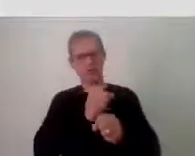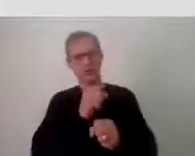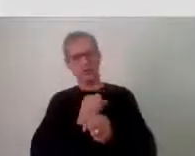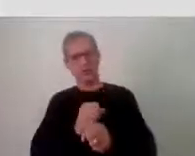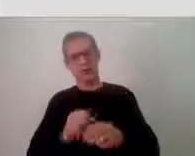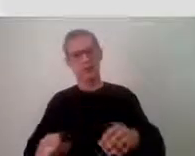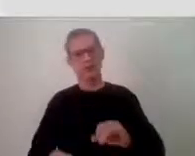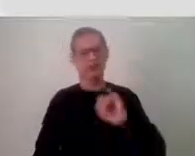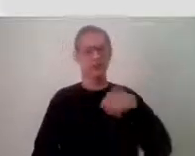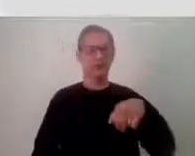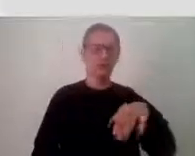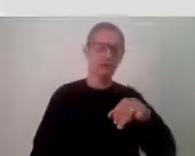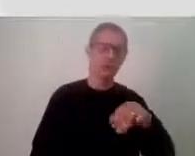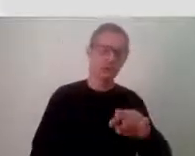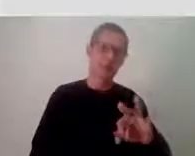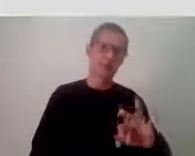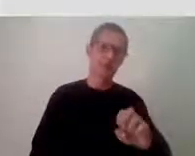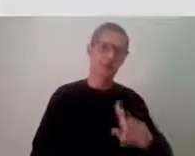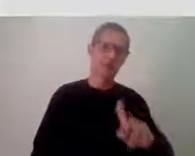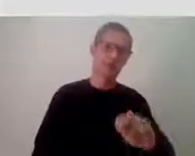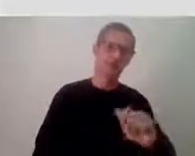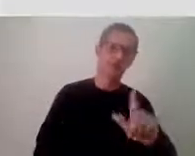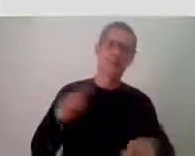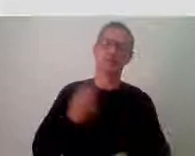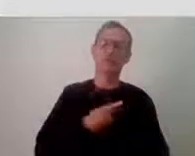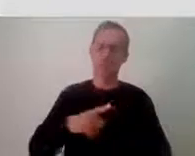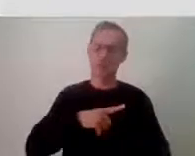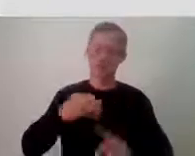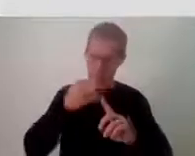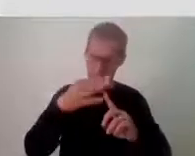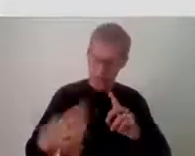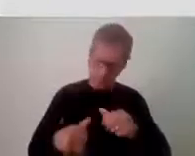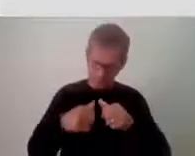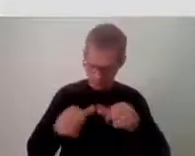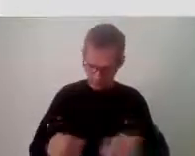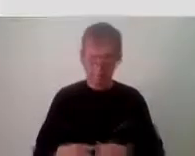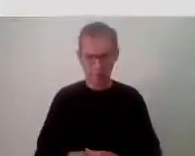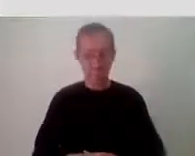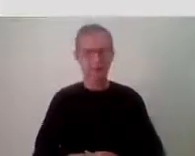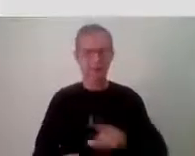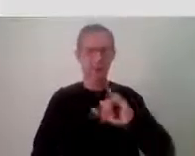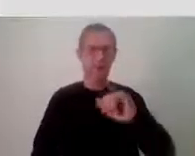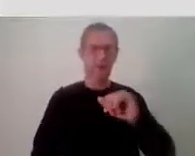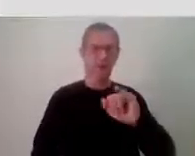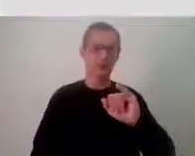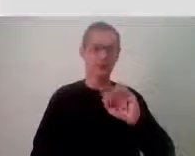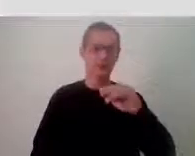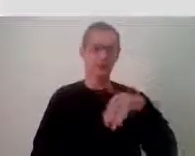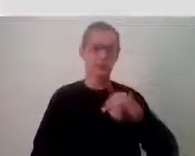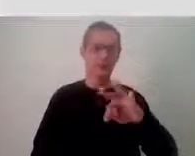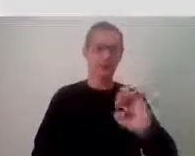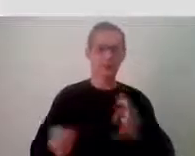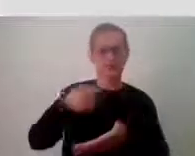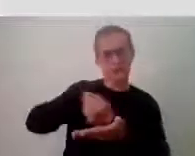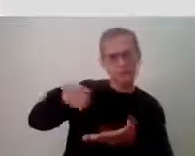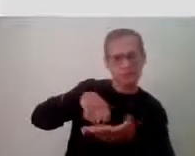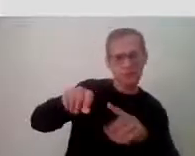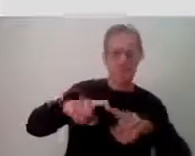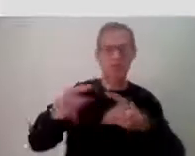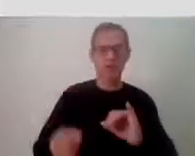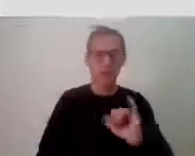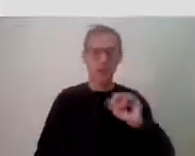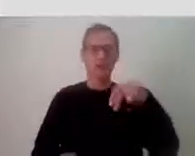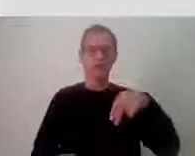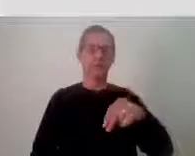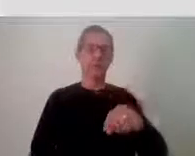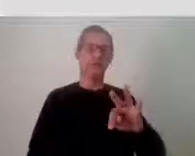uma integral, você vai, né? A definição é essa. Esse limite pode ser escrito como sendo uma